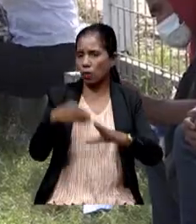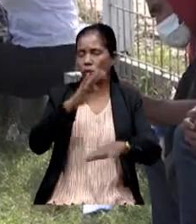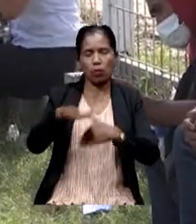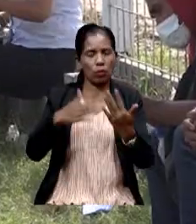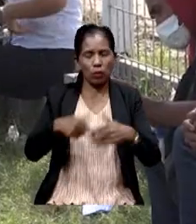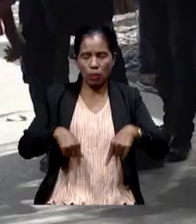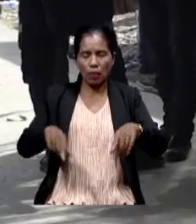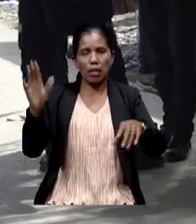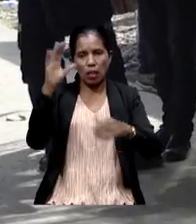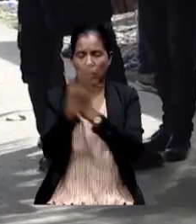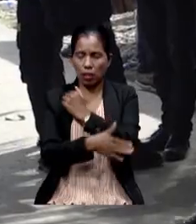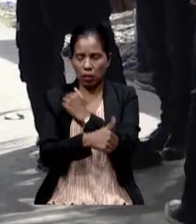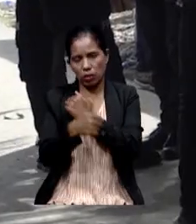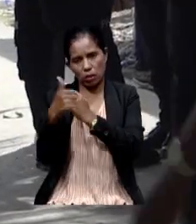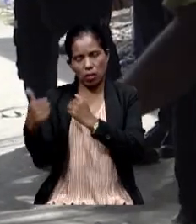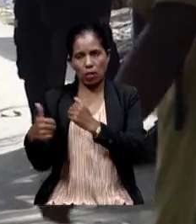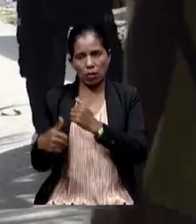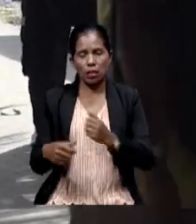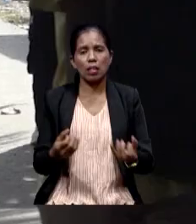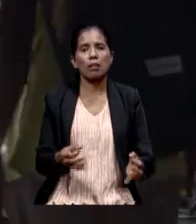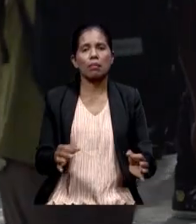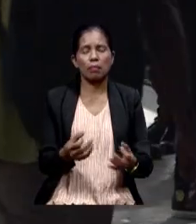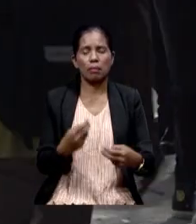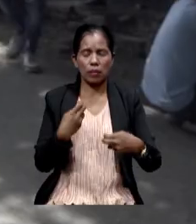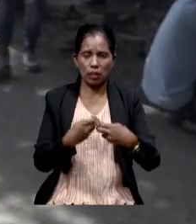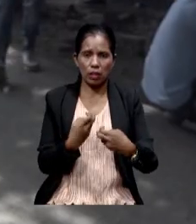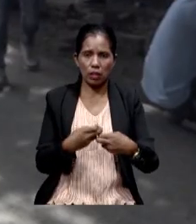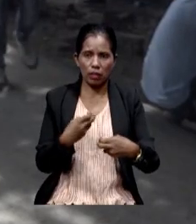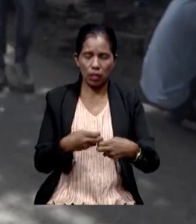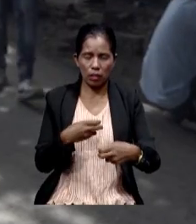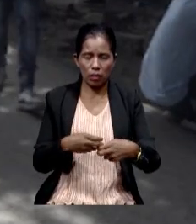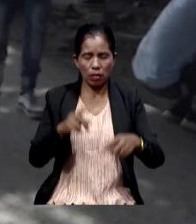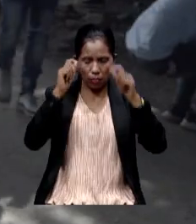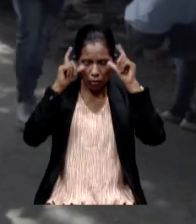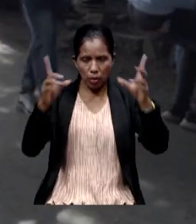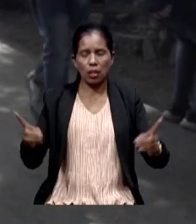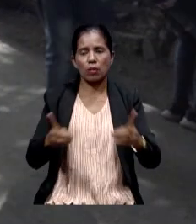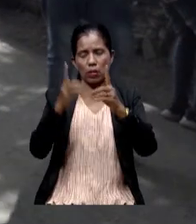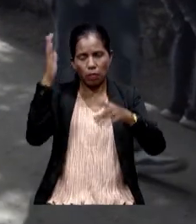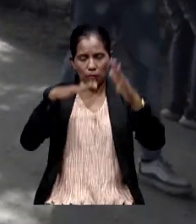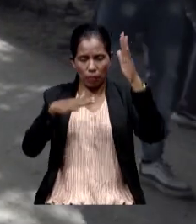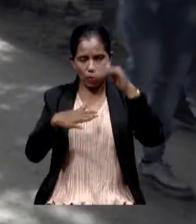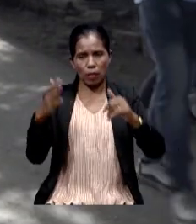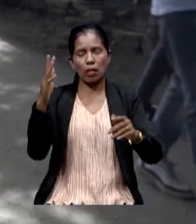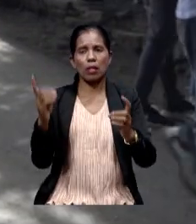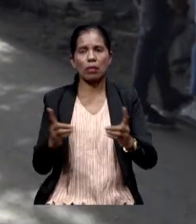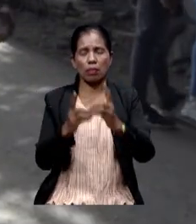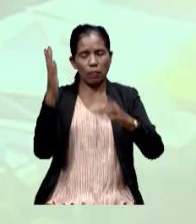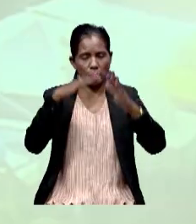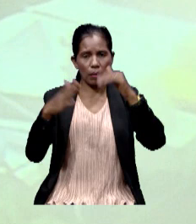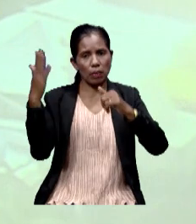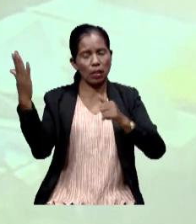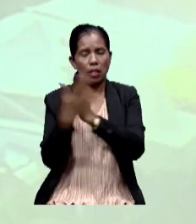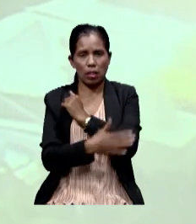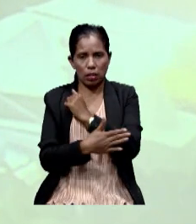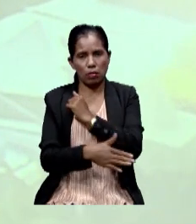hodi buka moris. No pior liu Timor-Leste sira nebe ba servisu ia railiur, hasoru fali problema ia e manirain. Atensaun